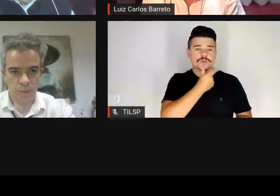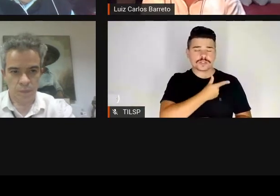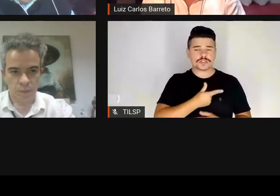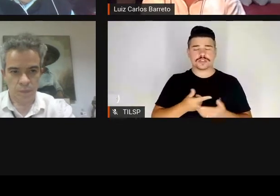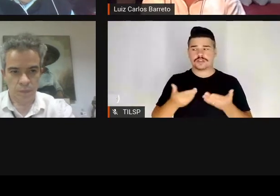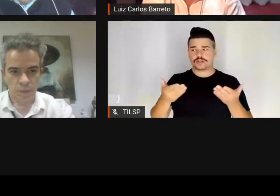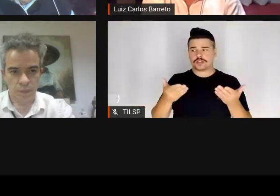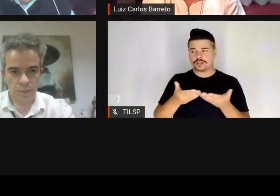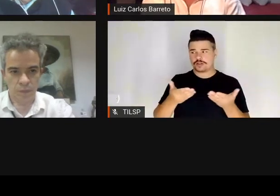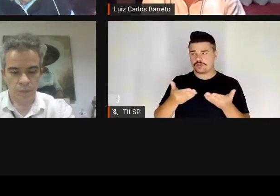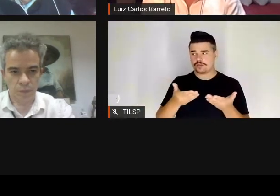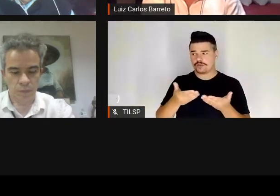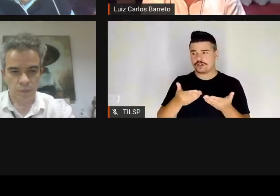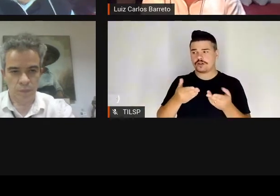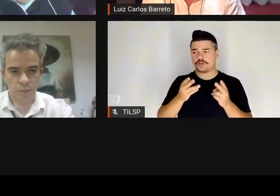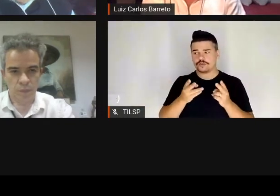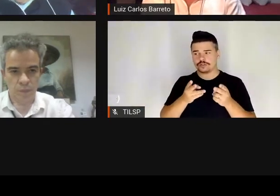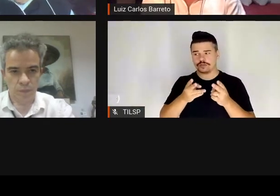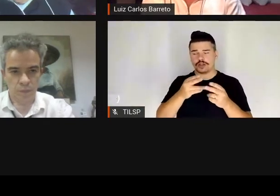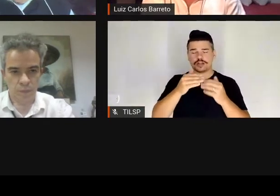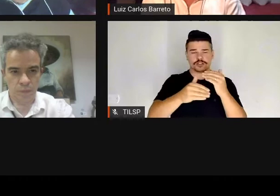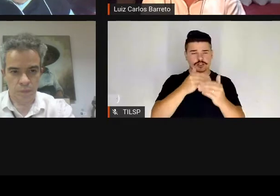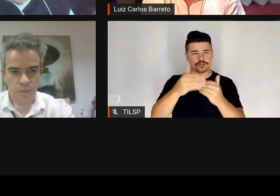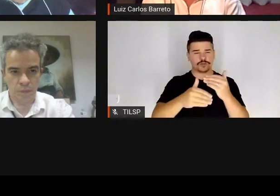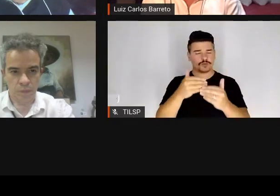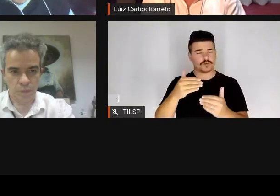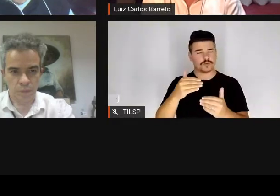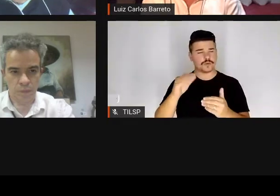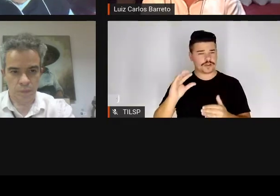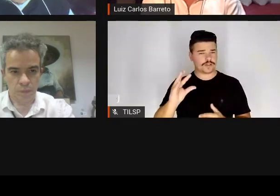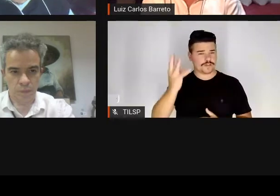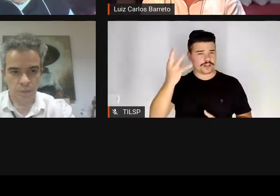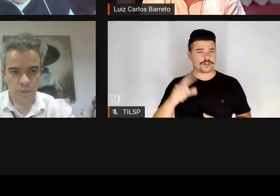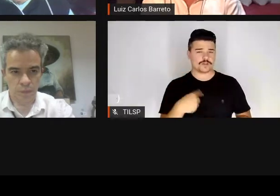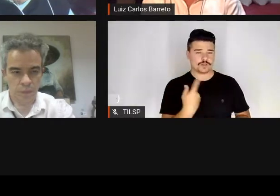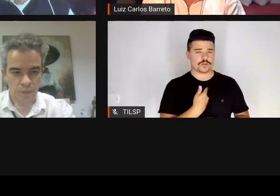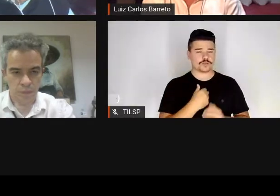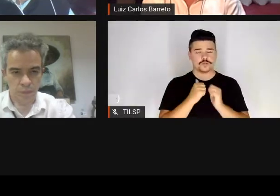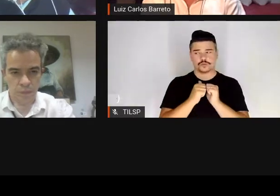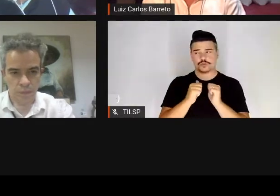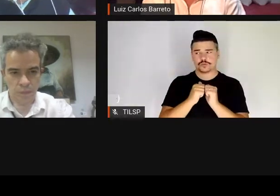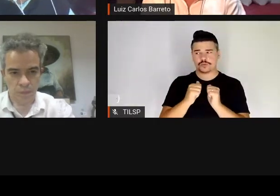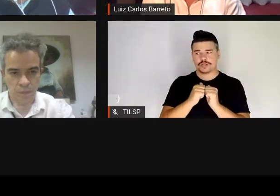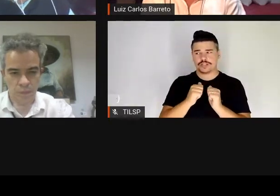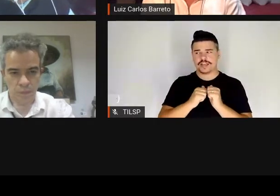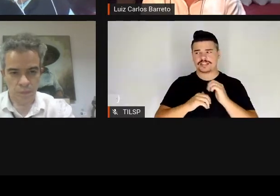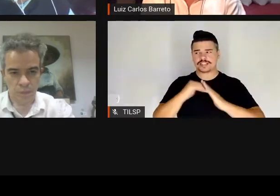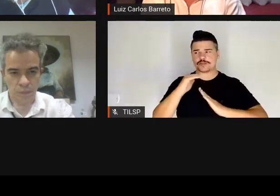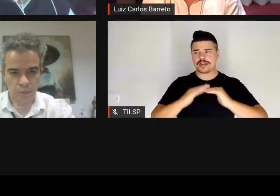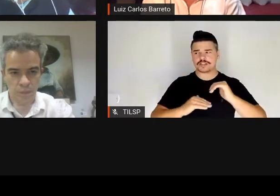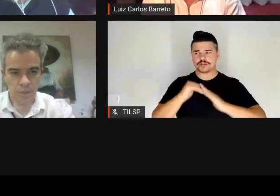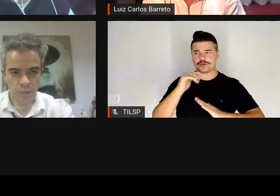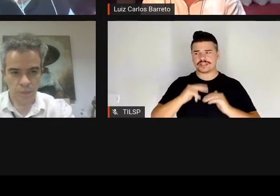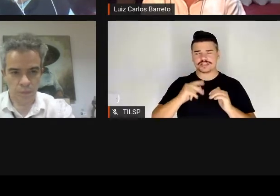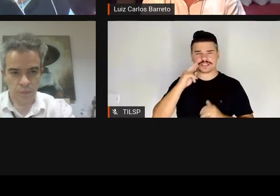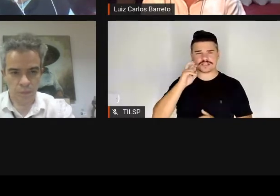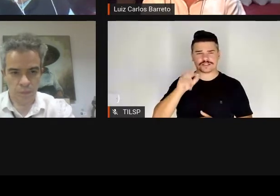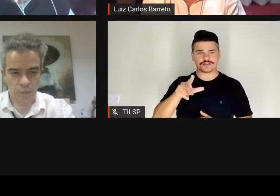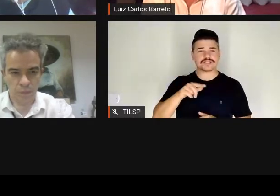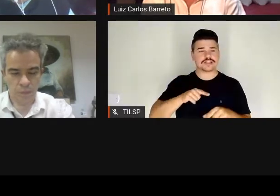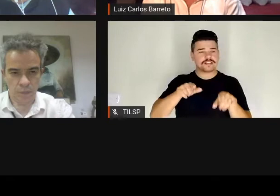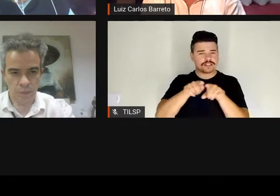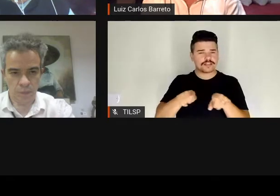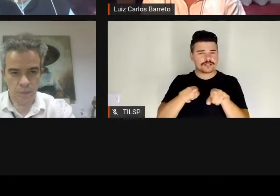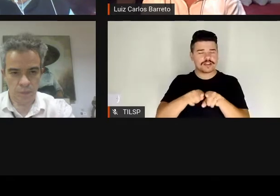para a continuidade desse evento. Nós vamos estar aqui todos juntos, mas vamos, na verdade, agora receber também, né,